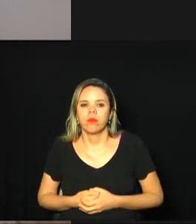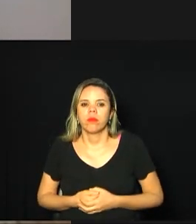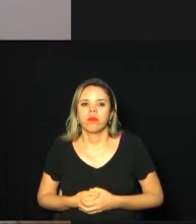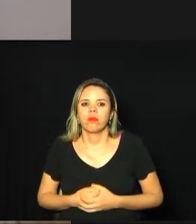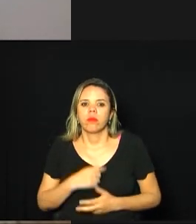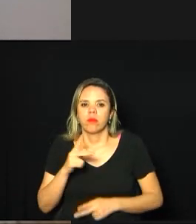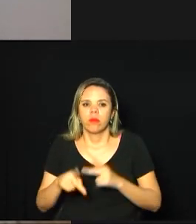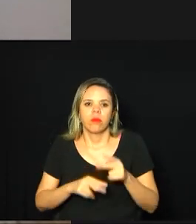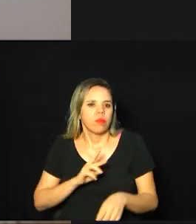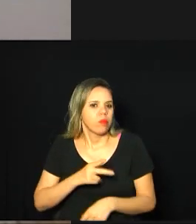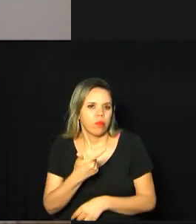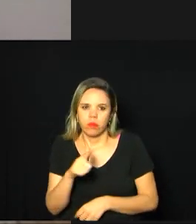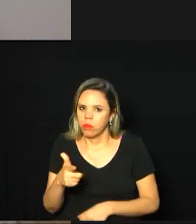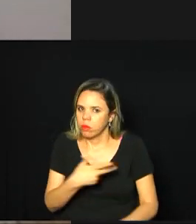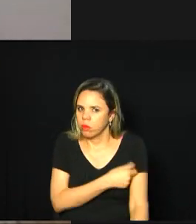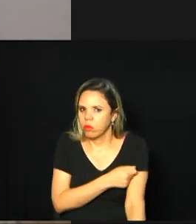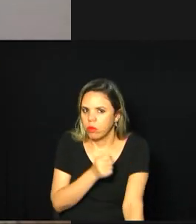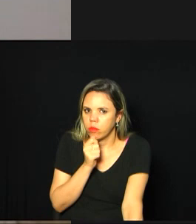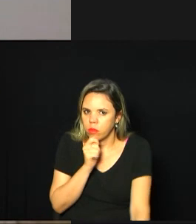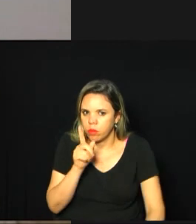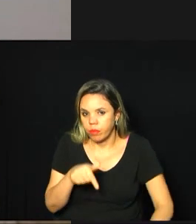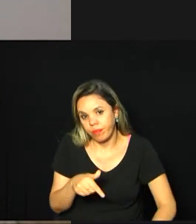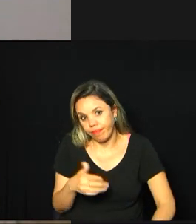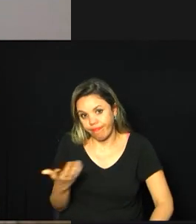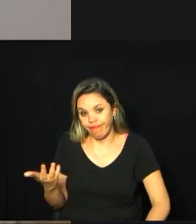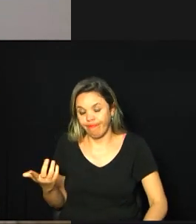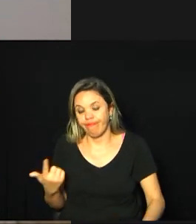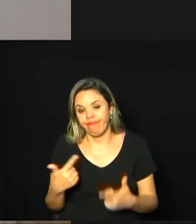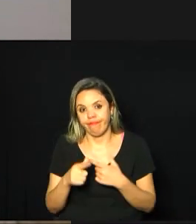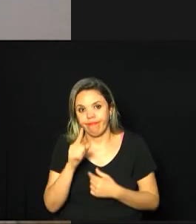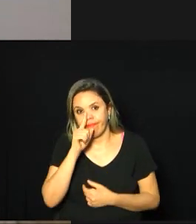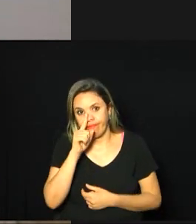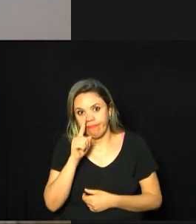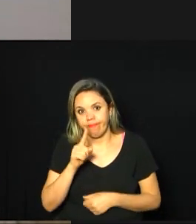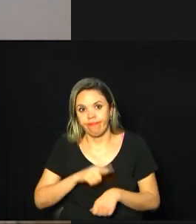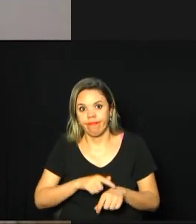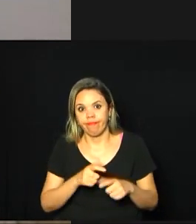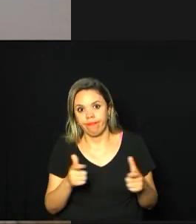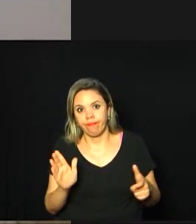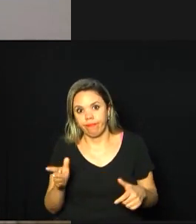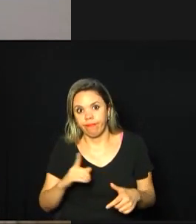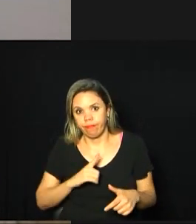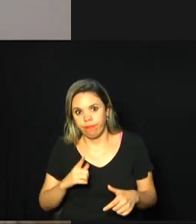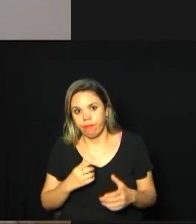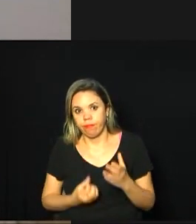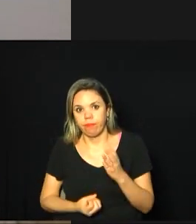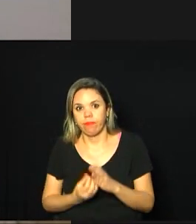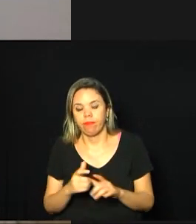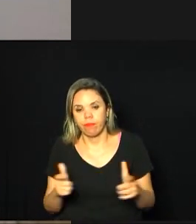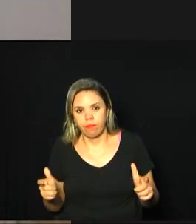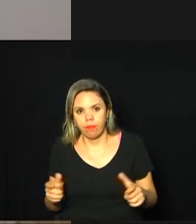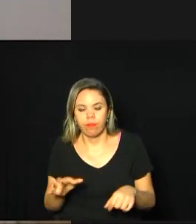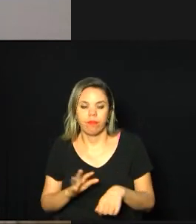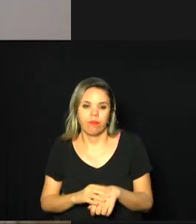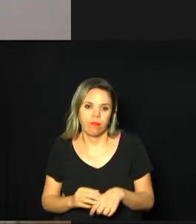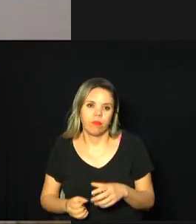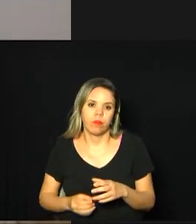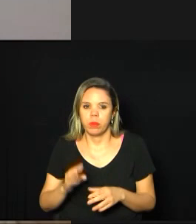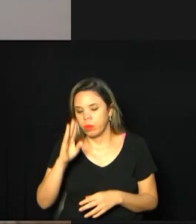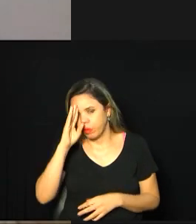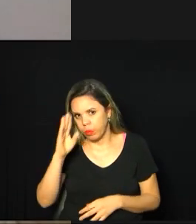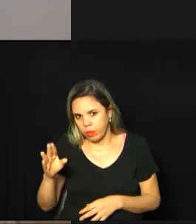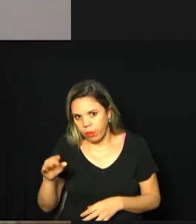uma população não vacinada. Isso vai se refletir em um aumento, já tem aparecido aumento de casos, né,